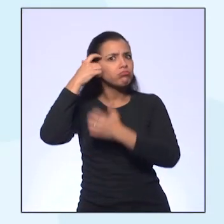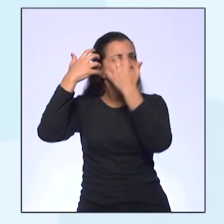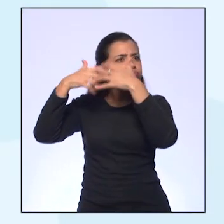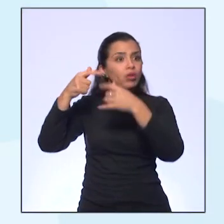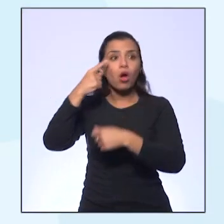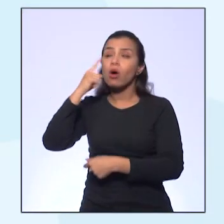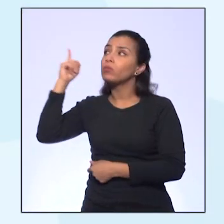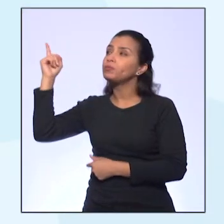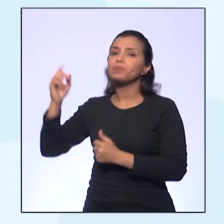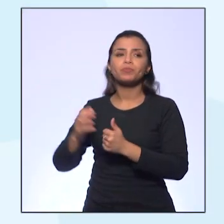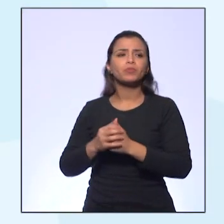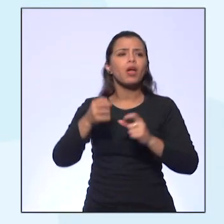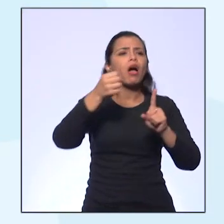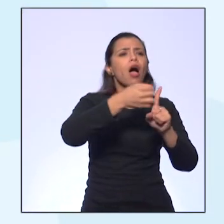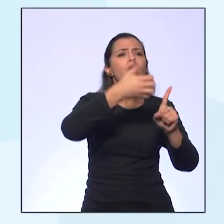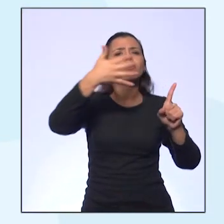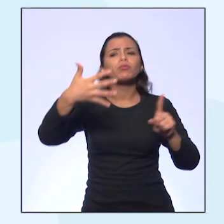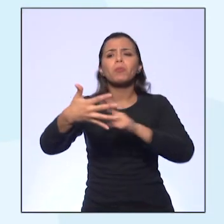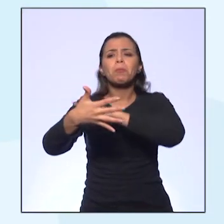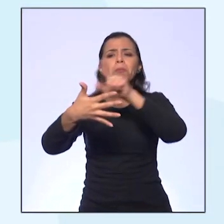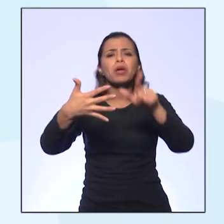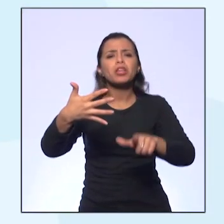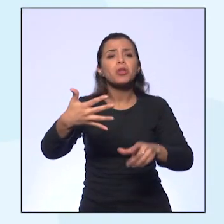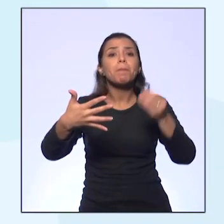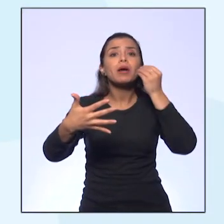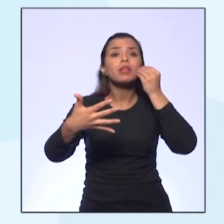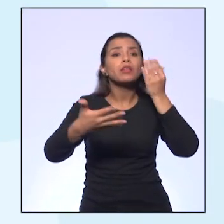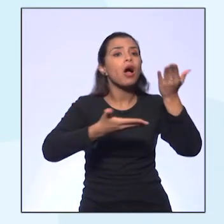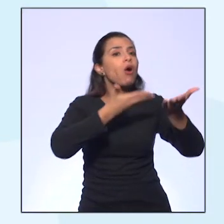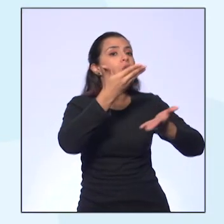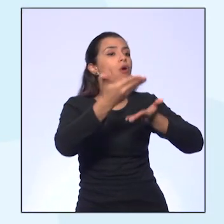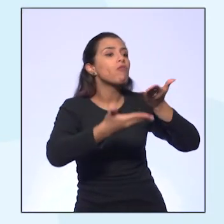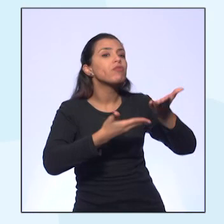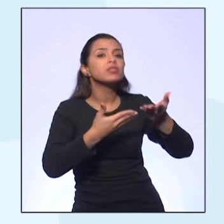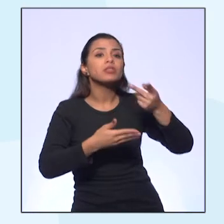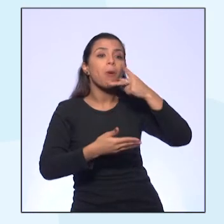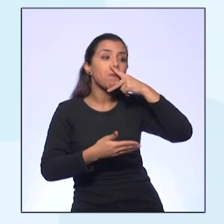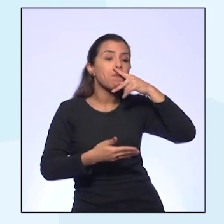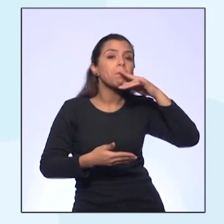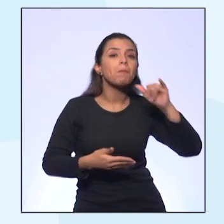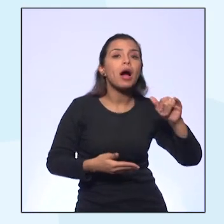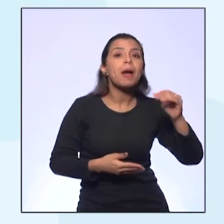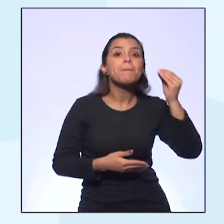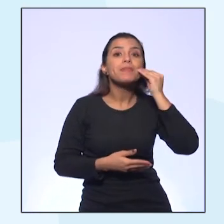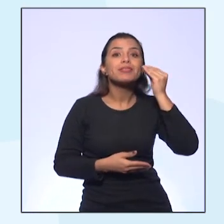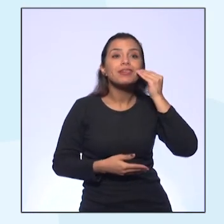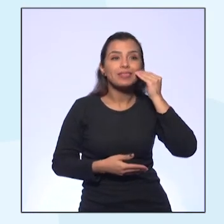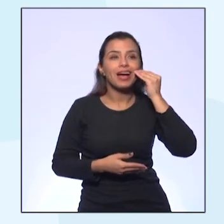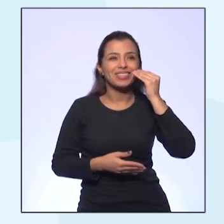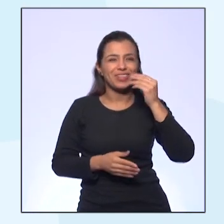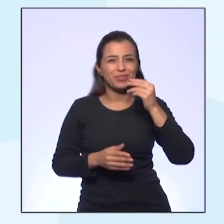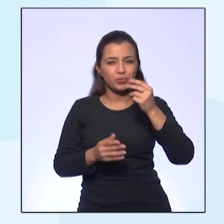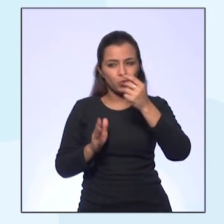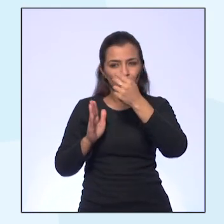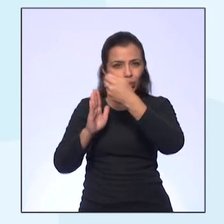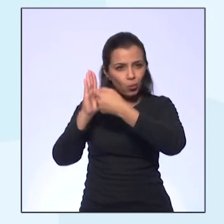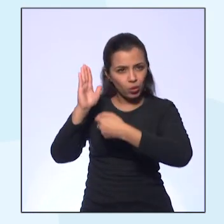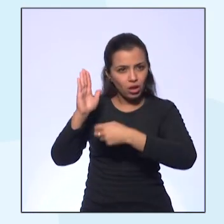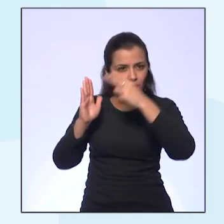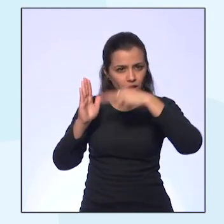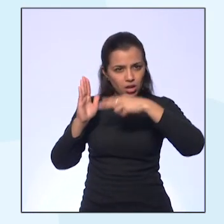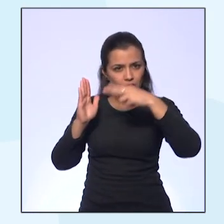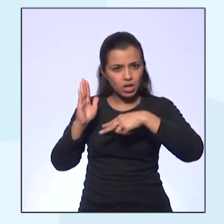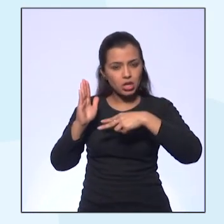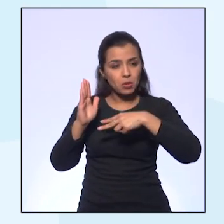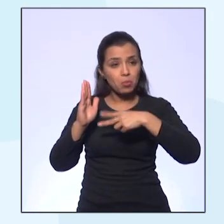respondam. Quais argumentos poderiam ser usados para convencer os pais da protagonista do livro Amor de Perdição, de Camilo Castelo Branco,